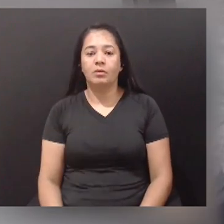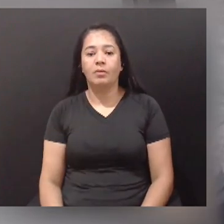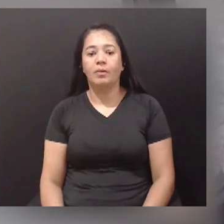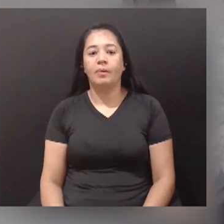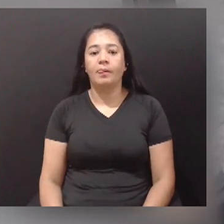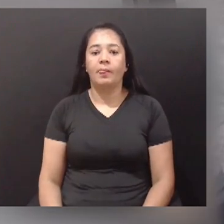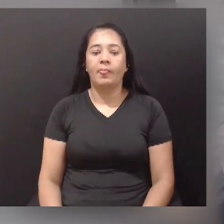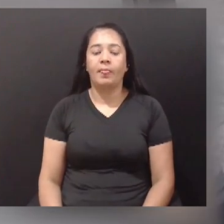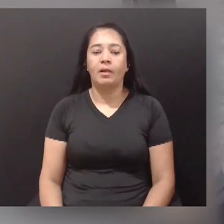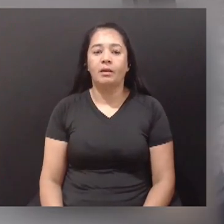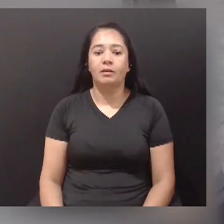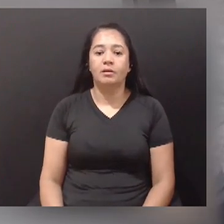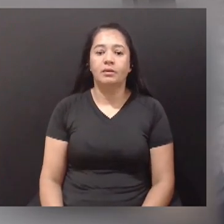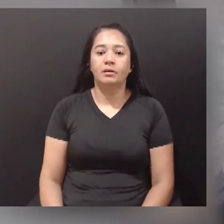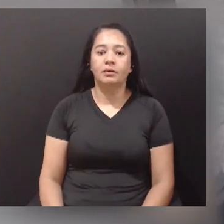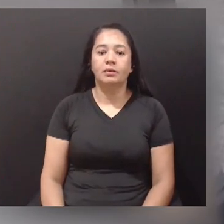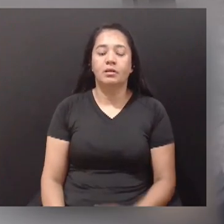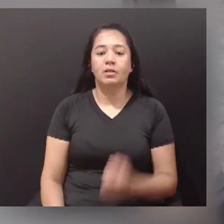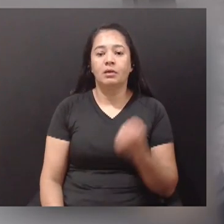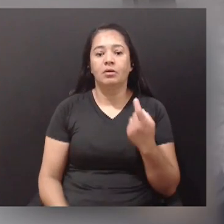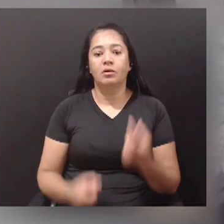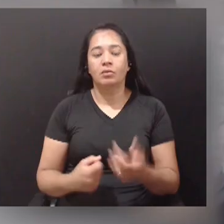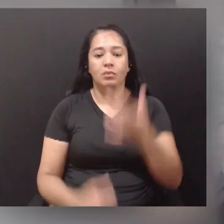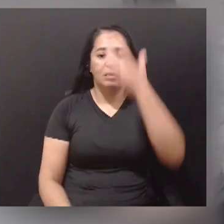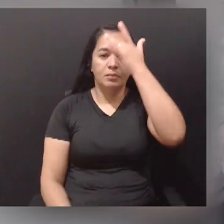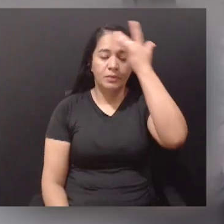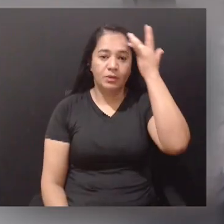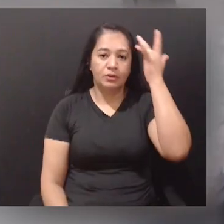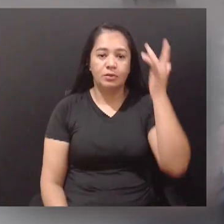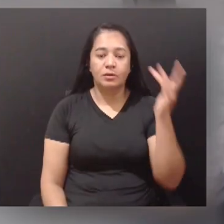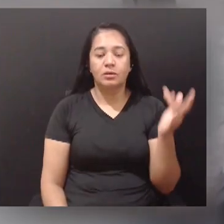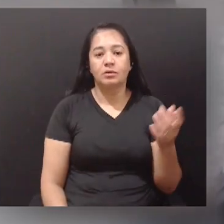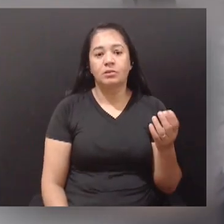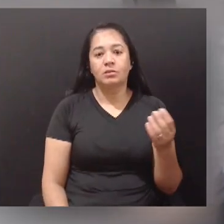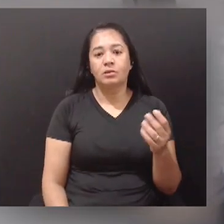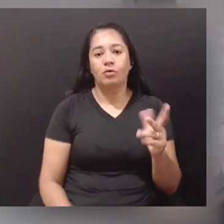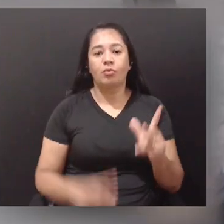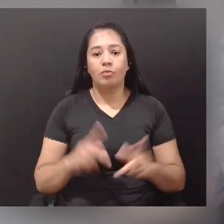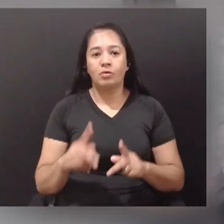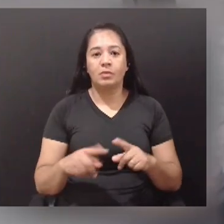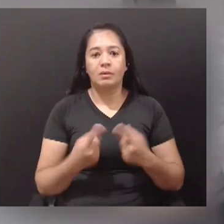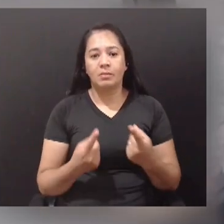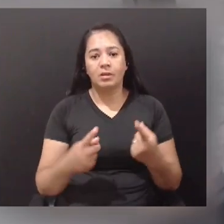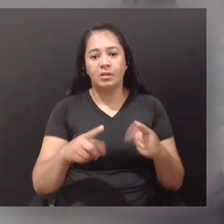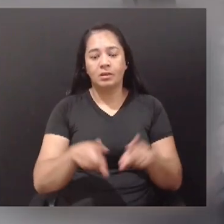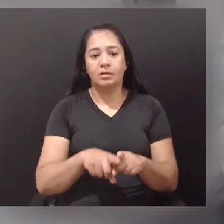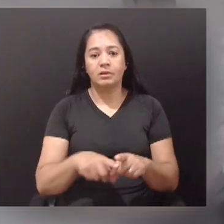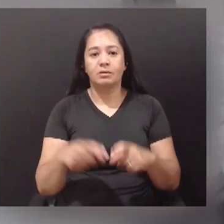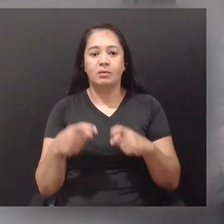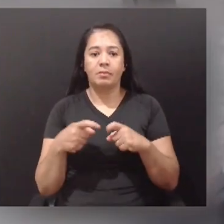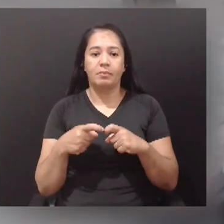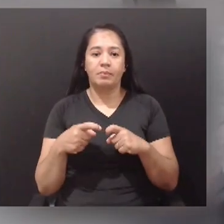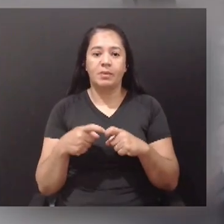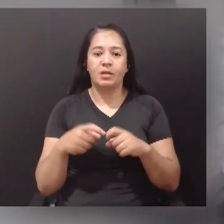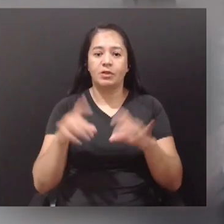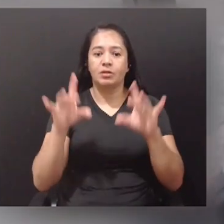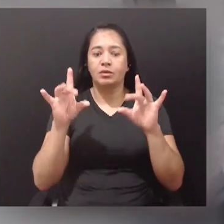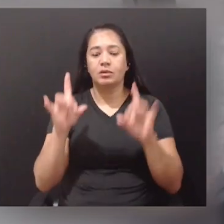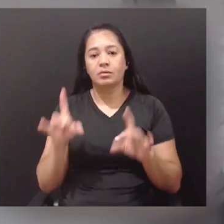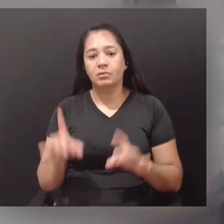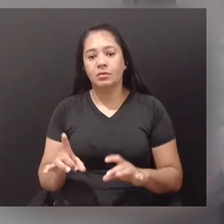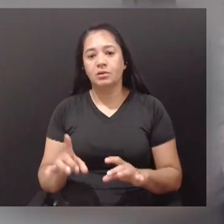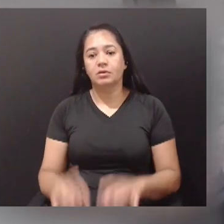muitas pessoas, né, acabam trazendo isso, e não só as pessoas populares, mas até mesmo médicos, especialistas, né,